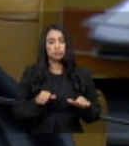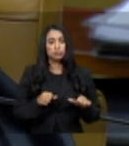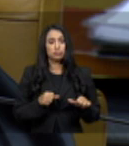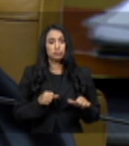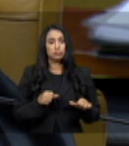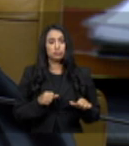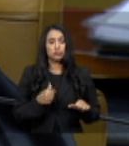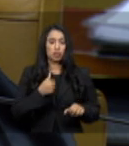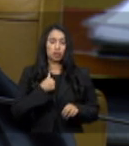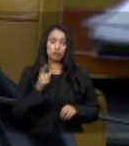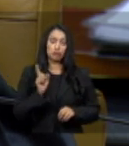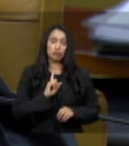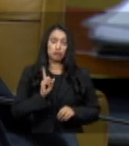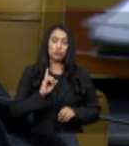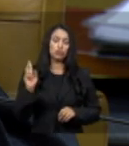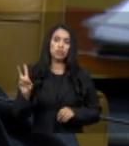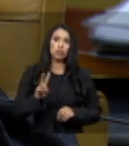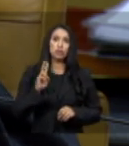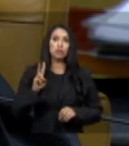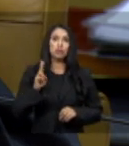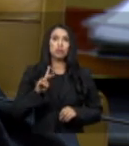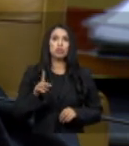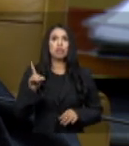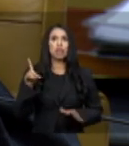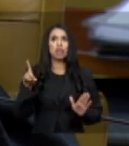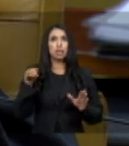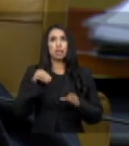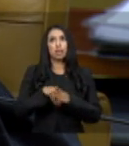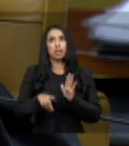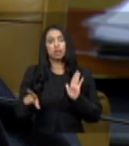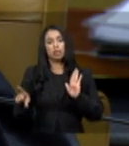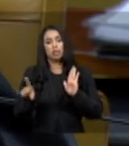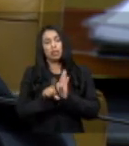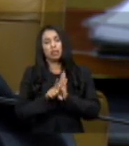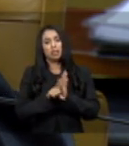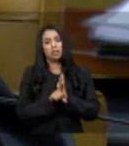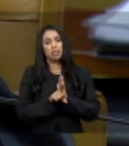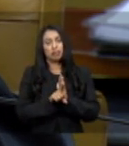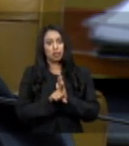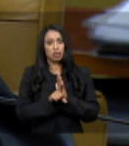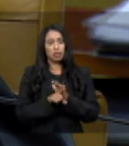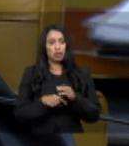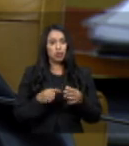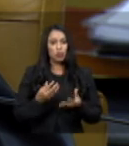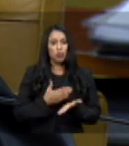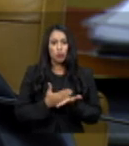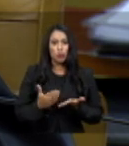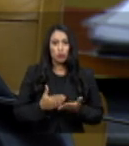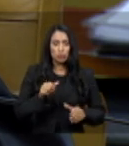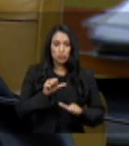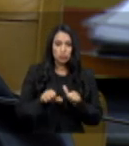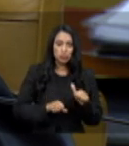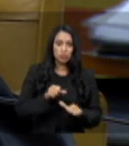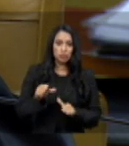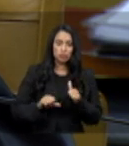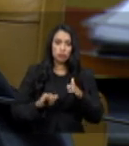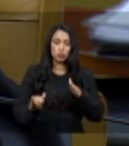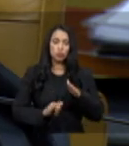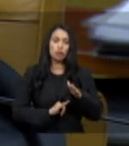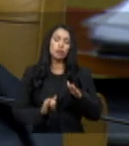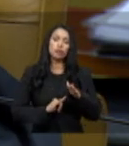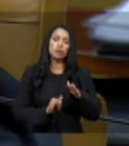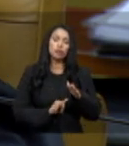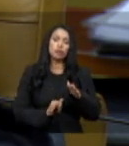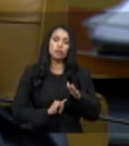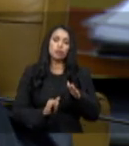sentido já não valor área muito a questão da legitimidade ou ilegitimidade que nós começamos a misturar institutos